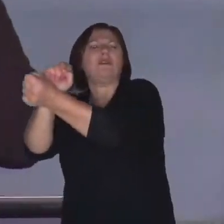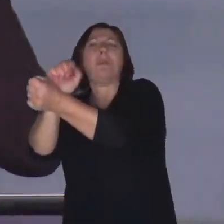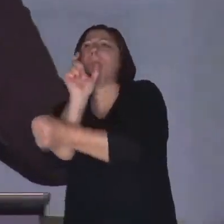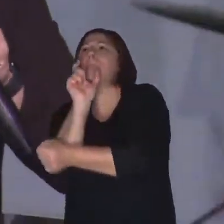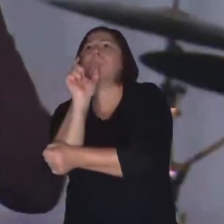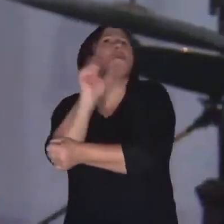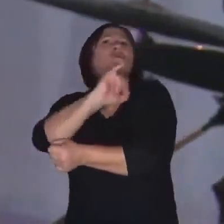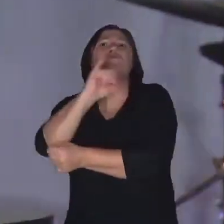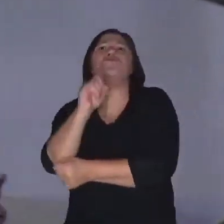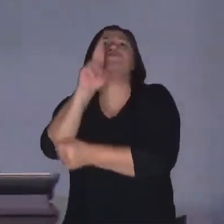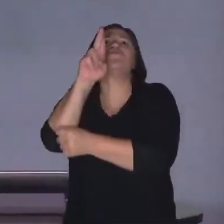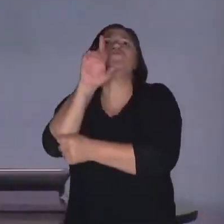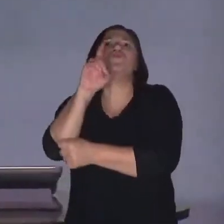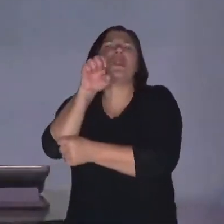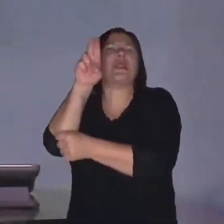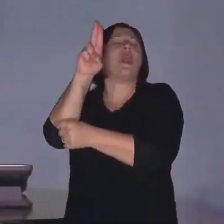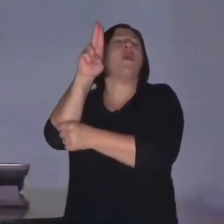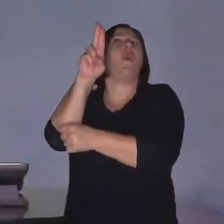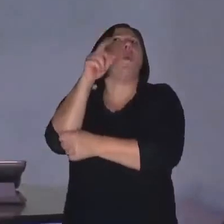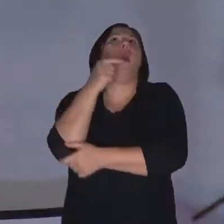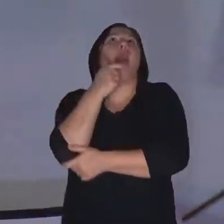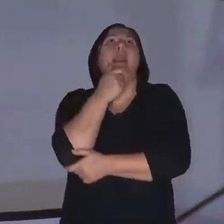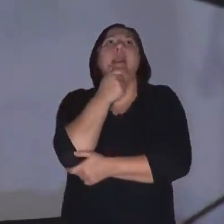Eu não sei com qual nome a gente está indo para Babilônia,